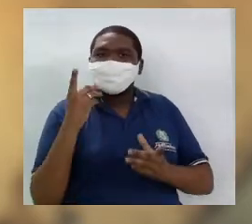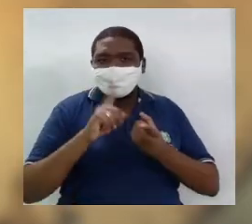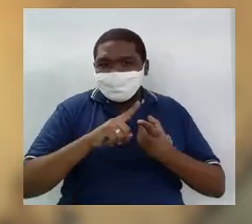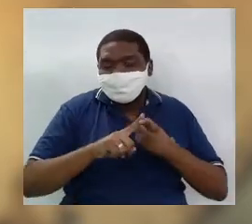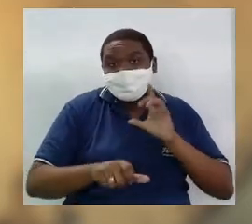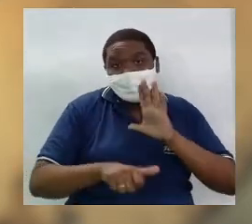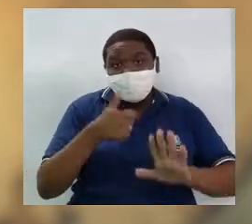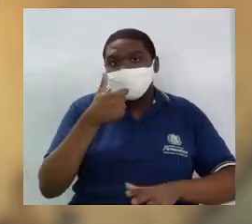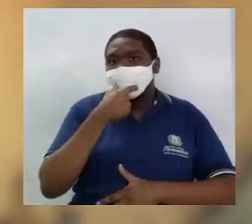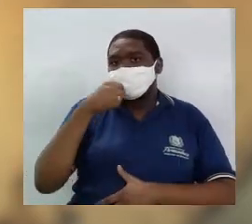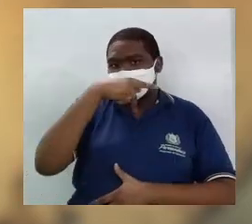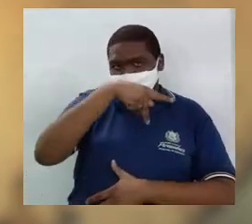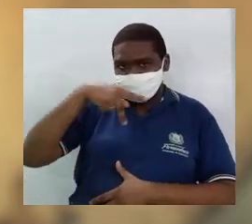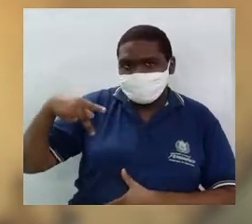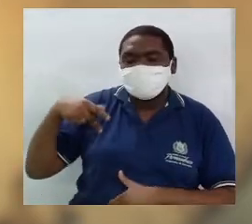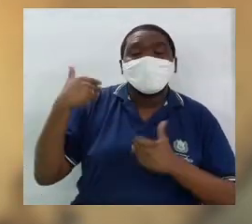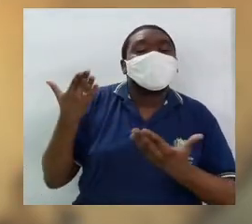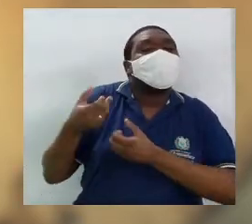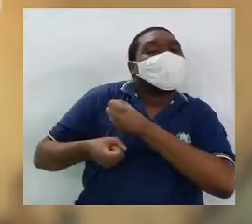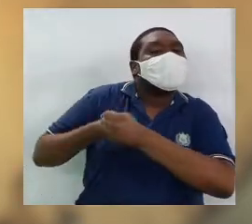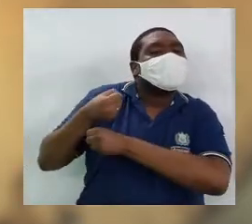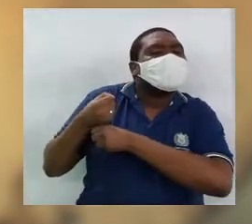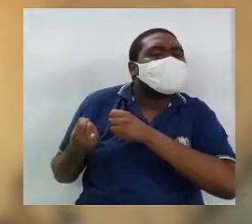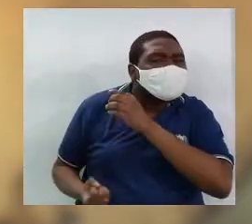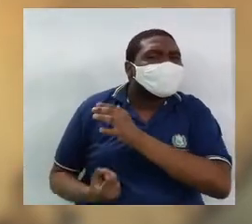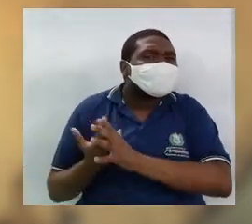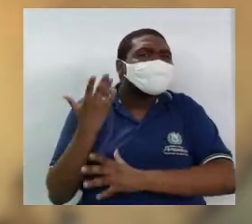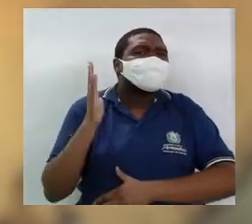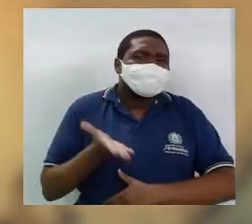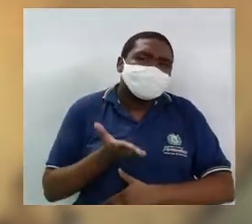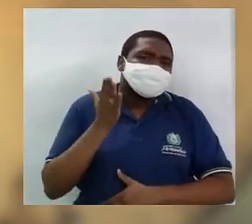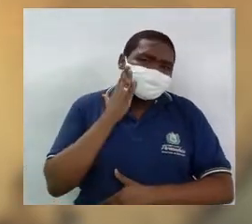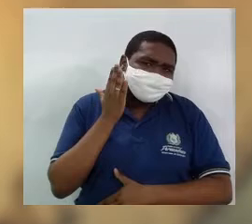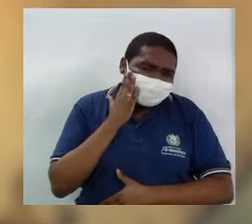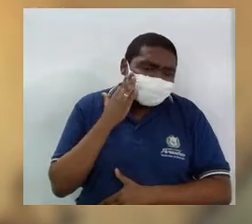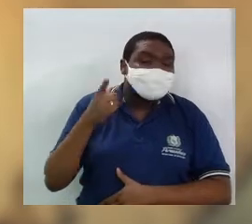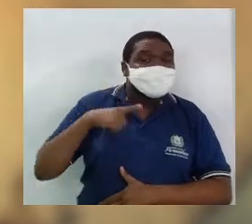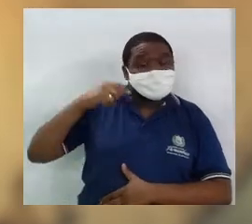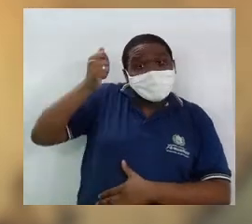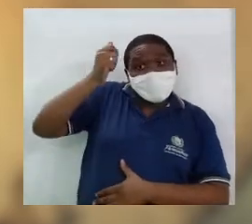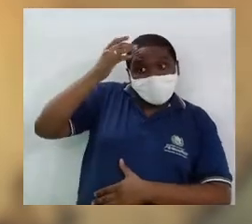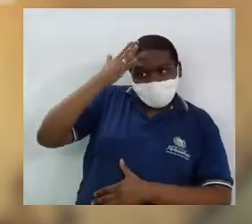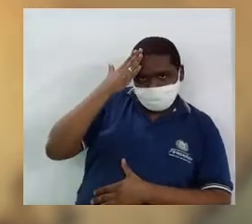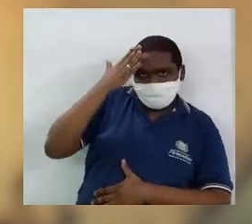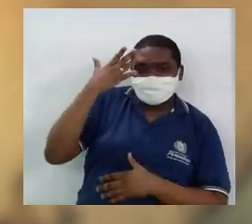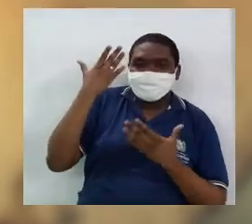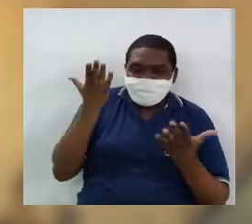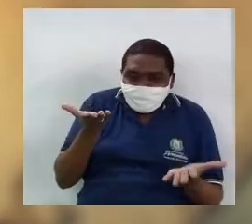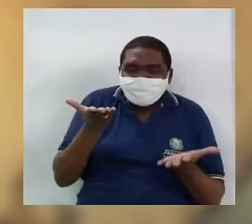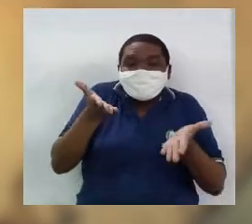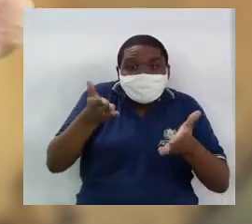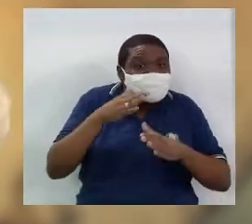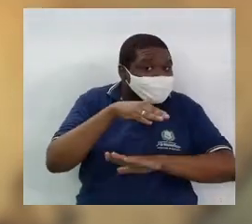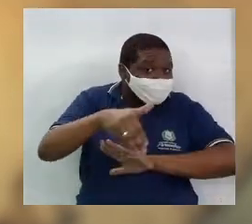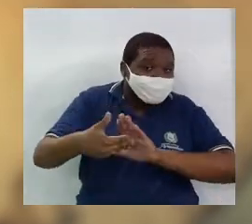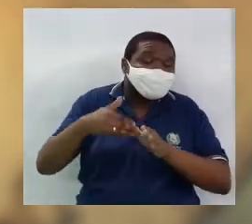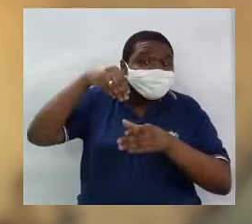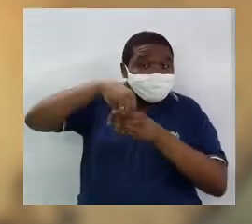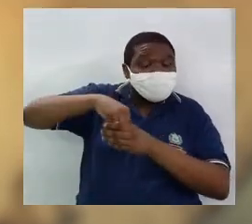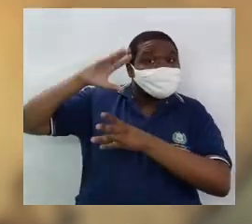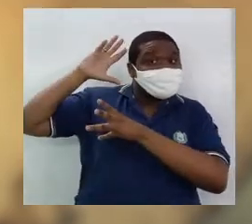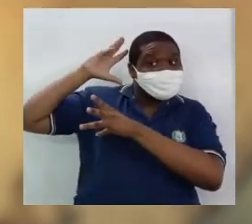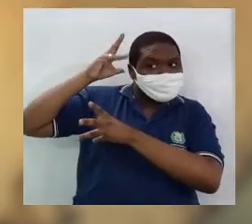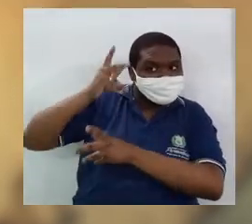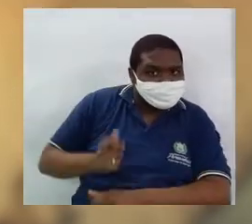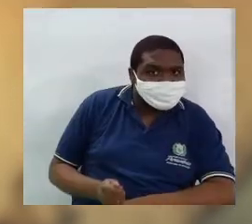primeiro presidente, o ano da fundação, foi em uma revelação, tudo isso faz parte do histórico.